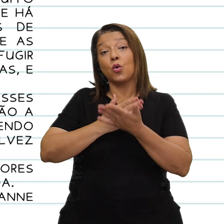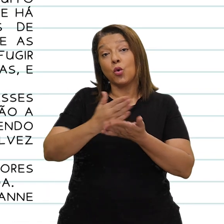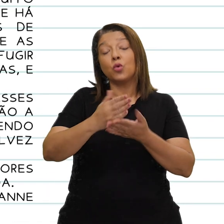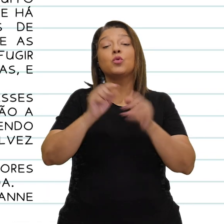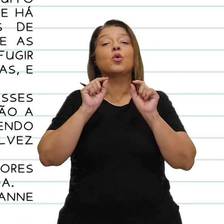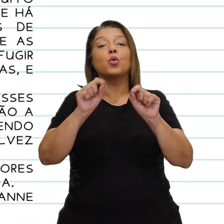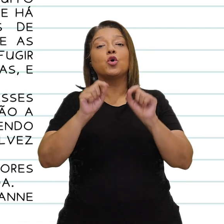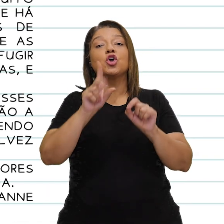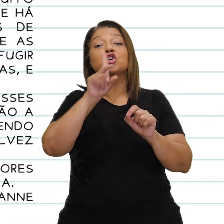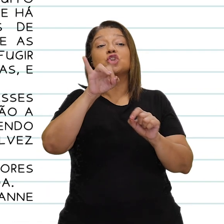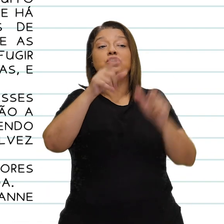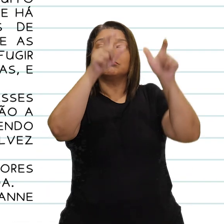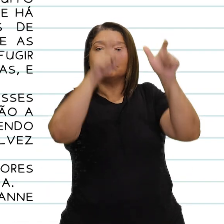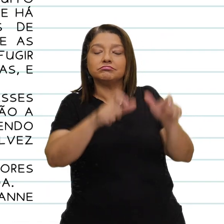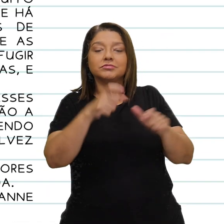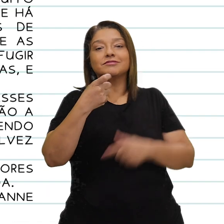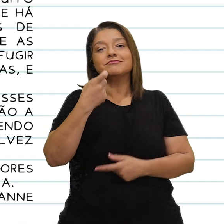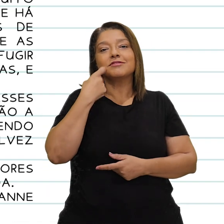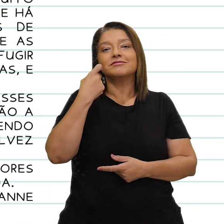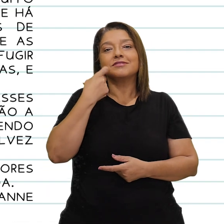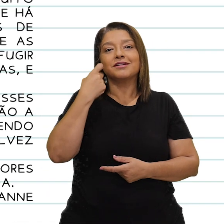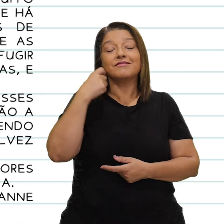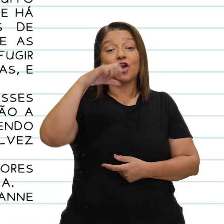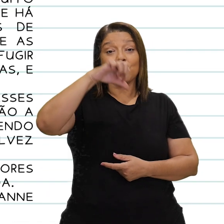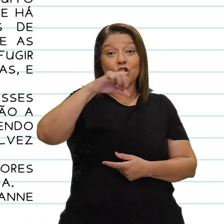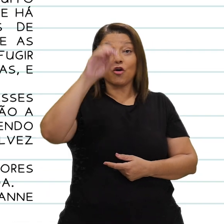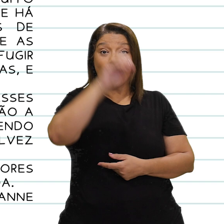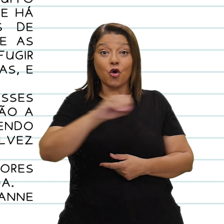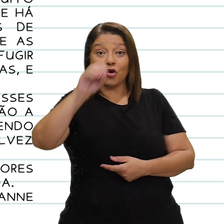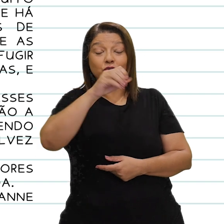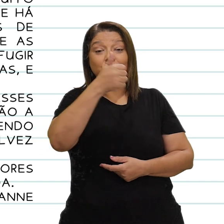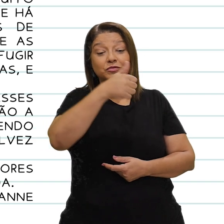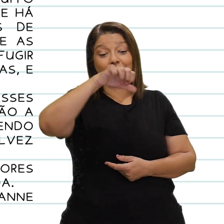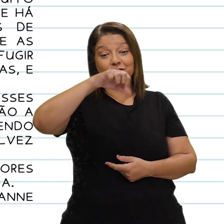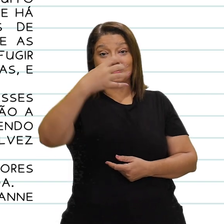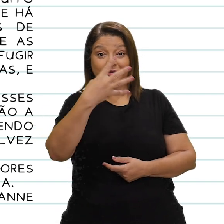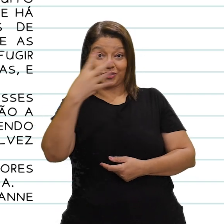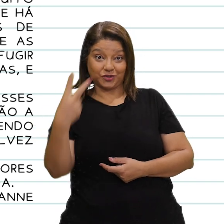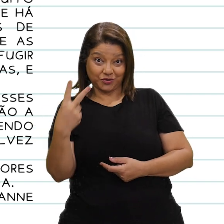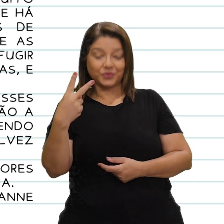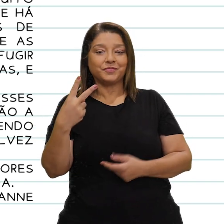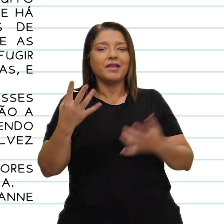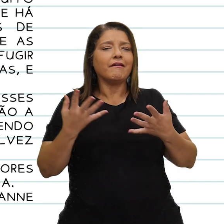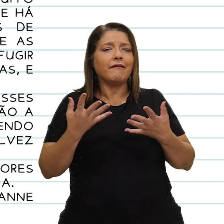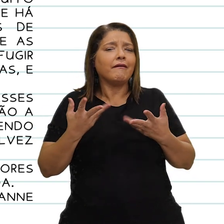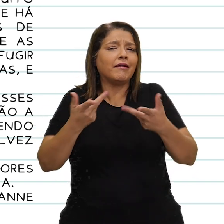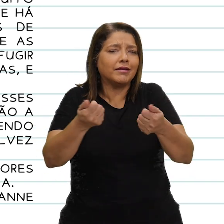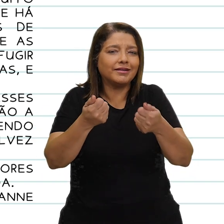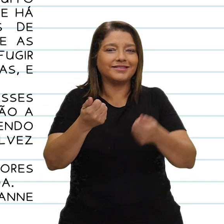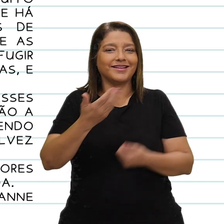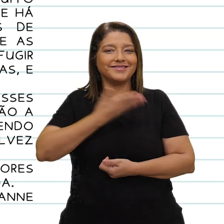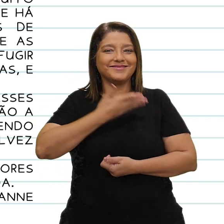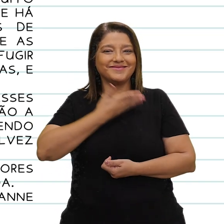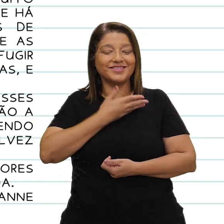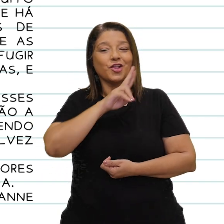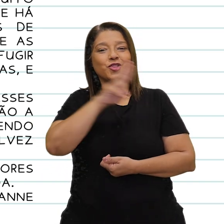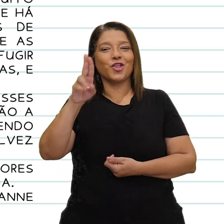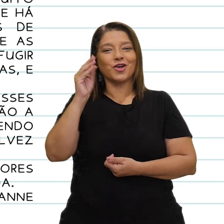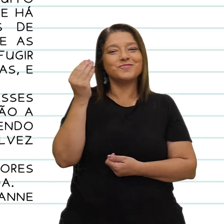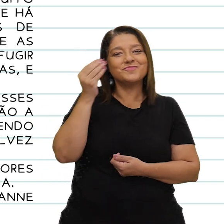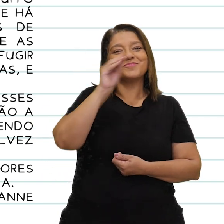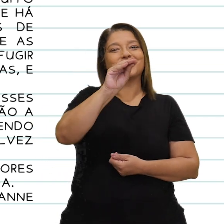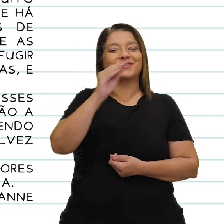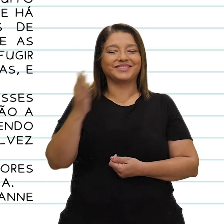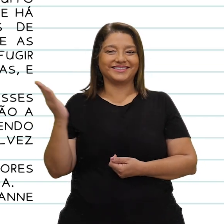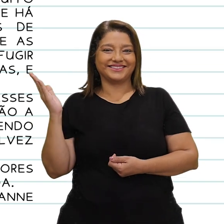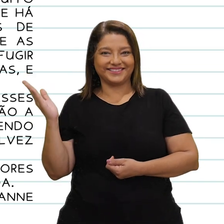com local e data. Sexta-feira, 9 de outubro de 1942. Querida Kitty é o vocativo